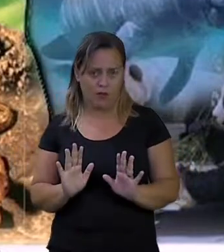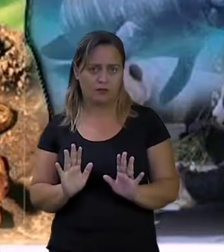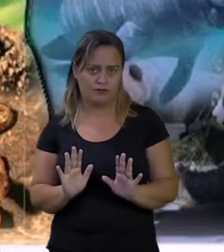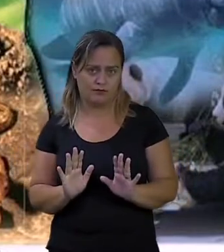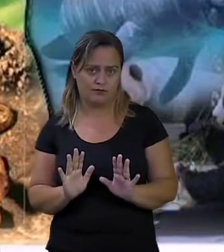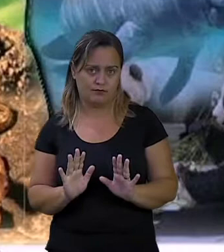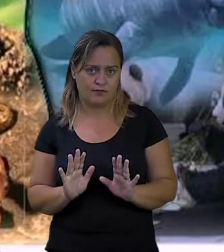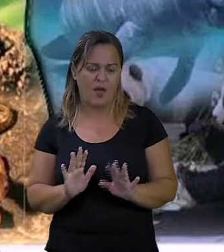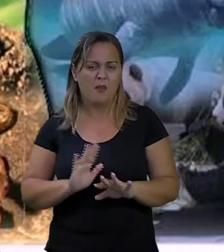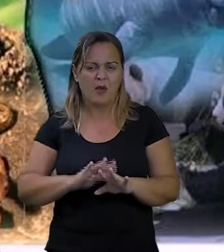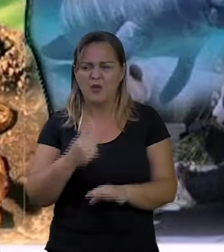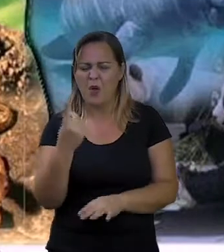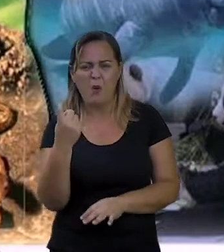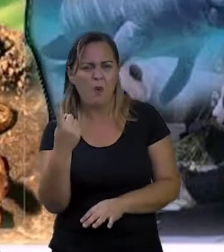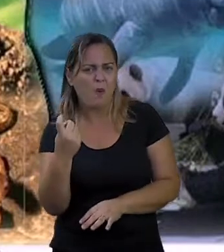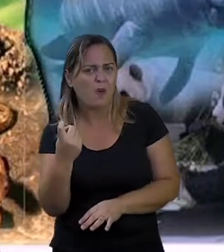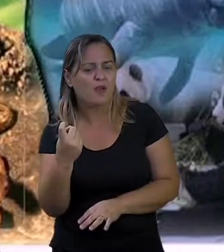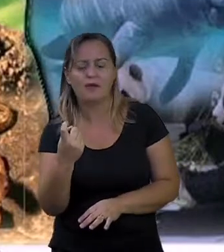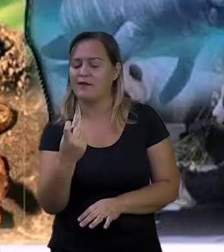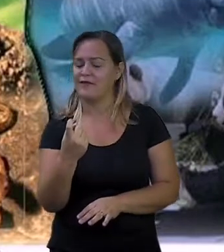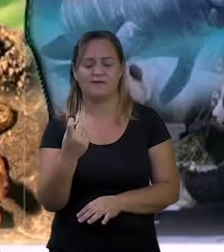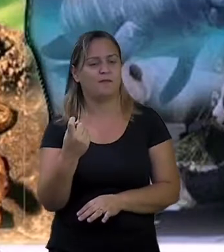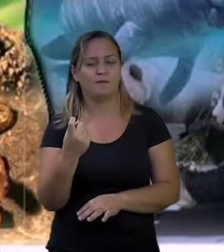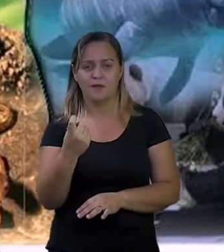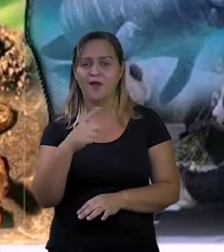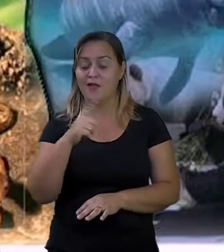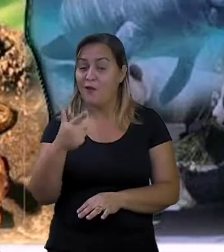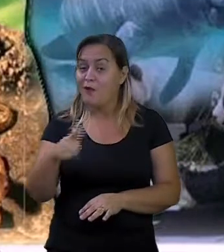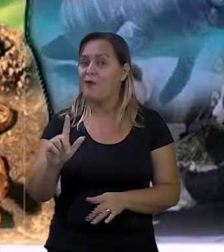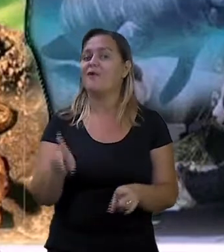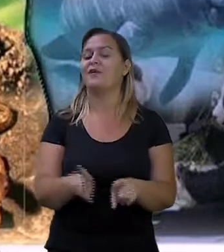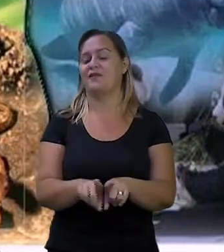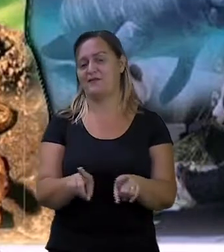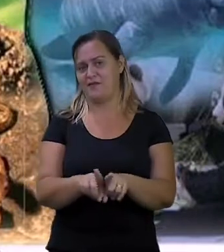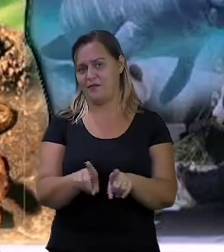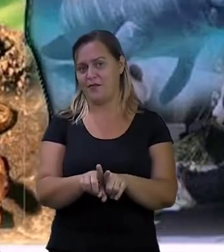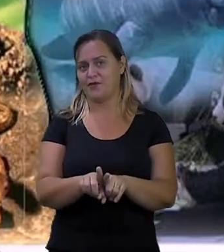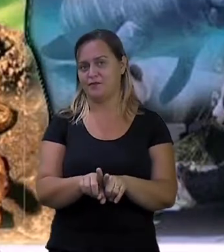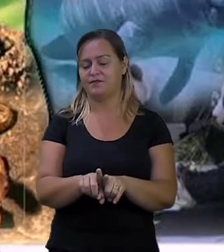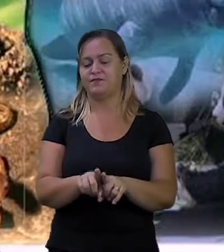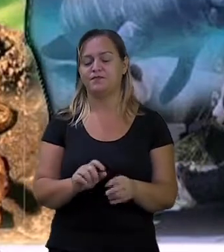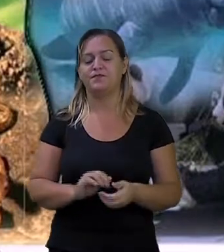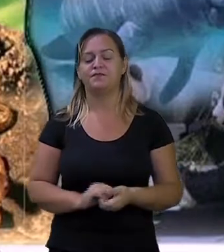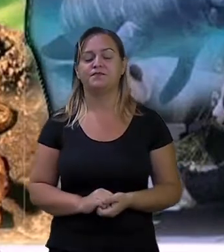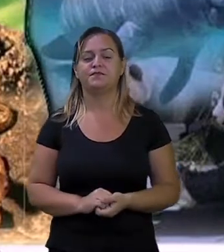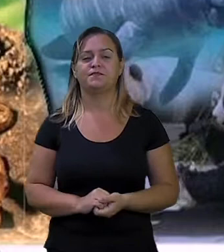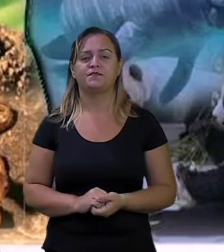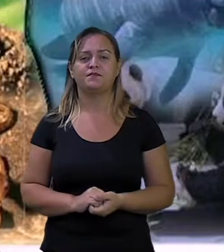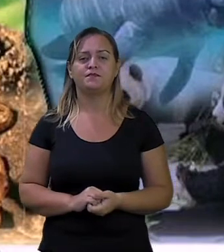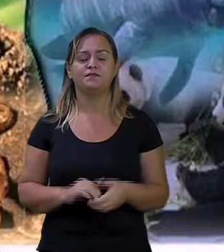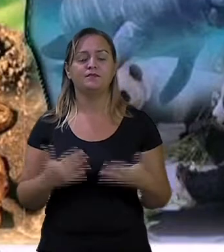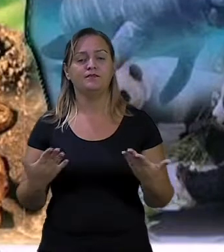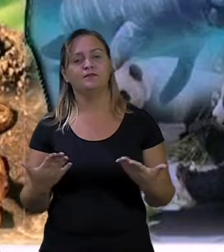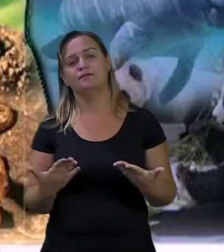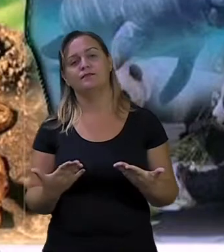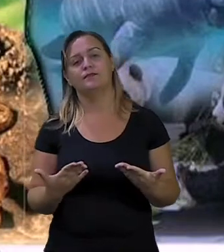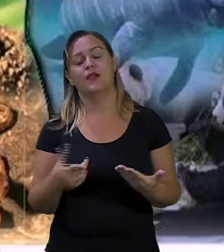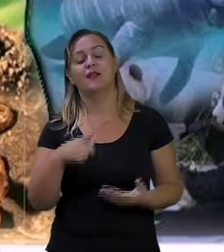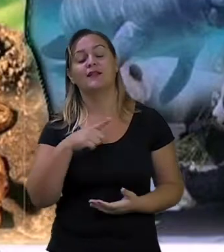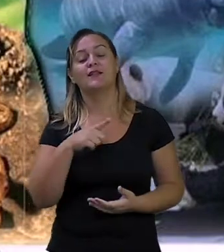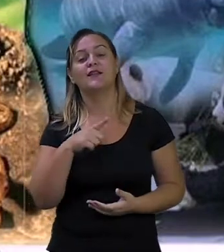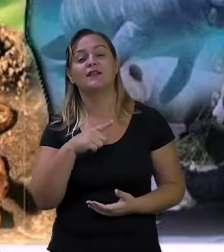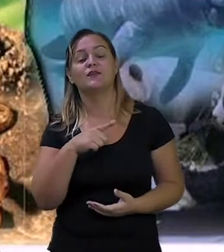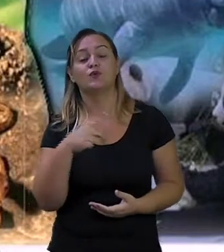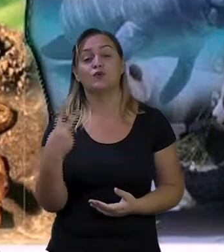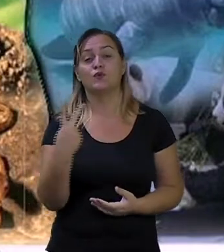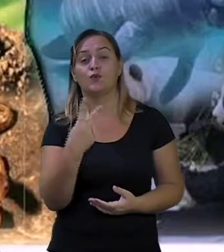ser a única. Nós vamos entender como isso funciona. Bom, isso envolve, então, dois gametas, que